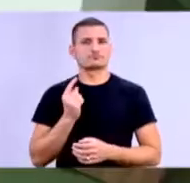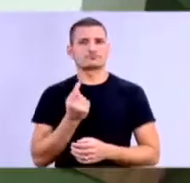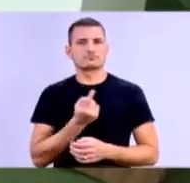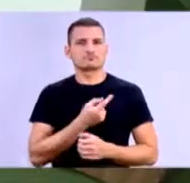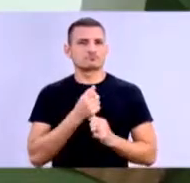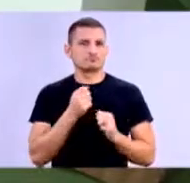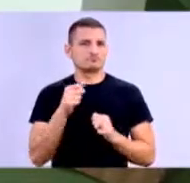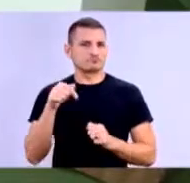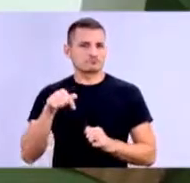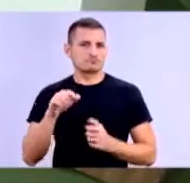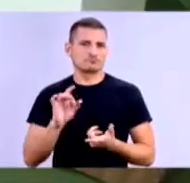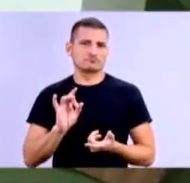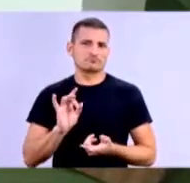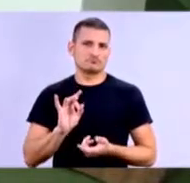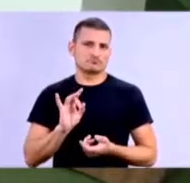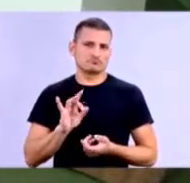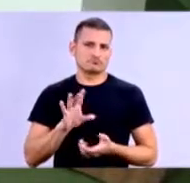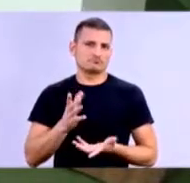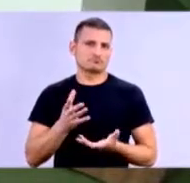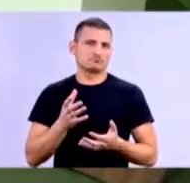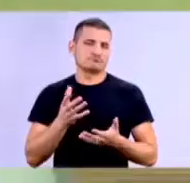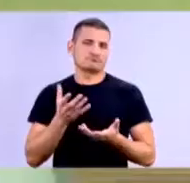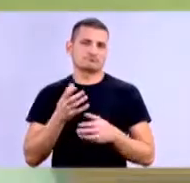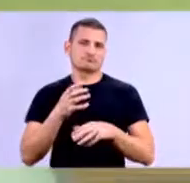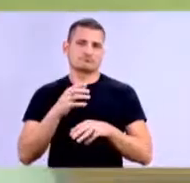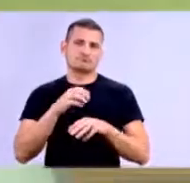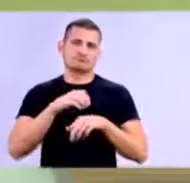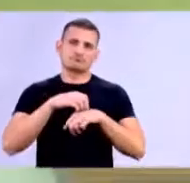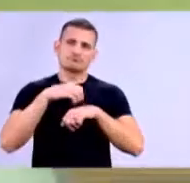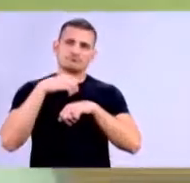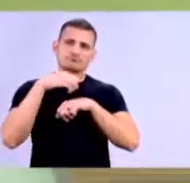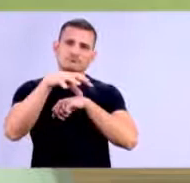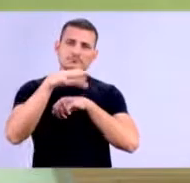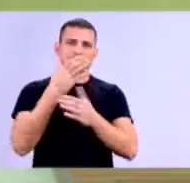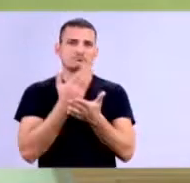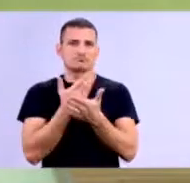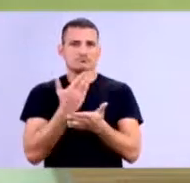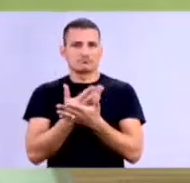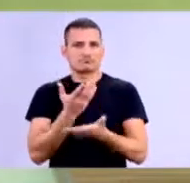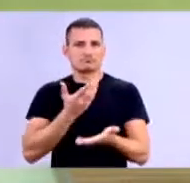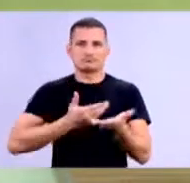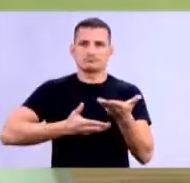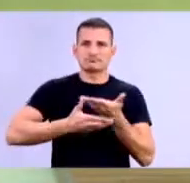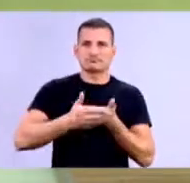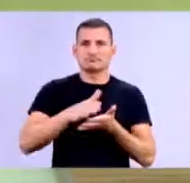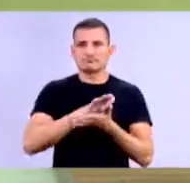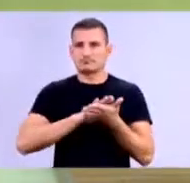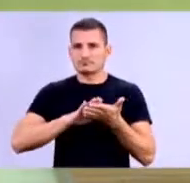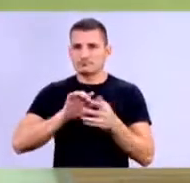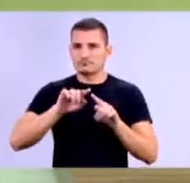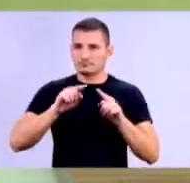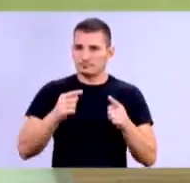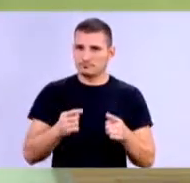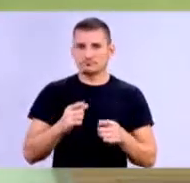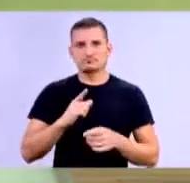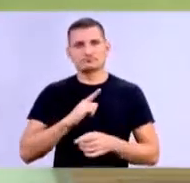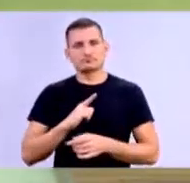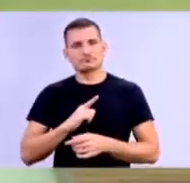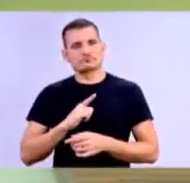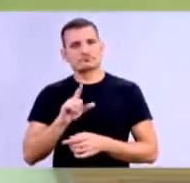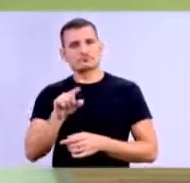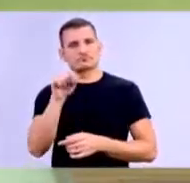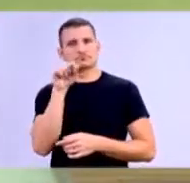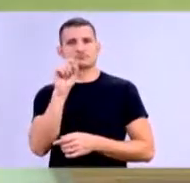simplesmente transmitindo uma aula sem nenhuma interação, né? Mas nós temos a opção de quê?